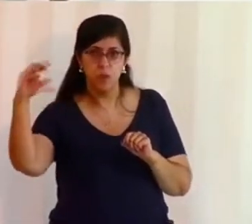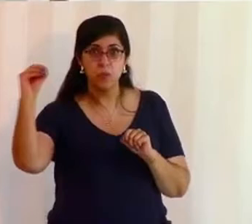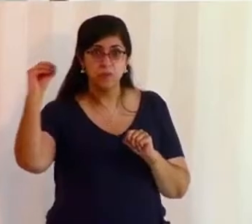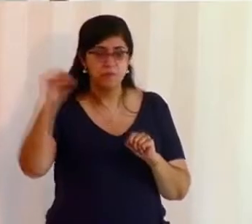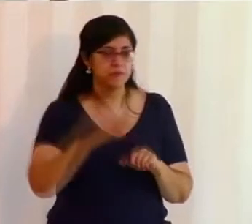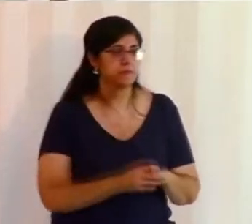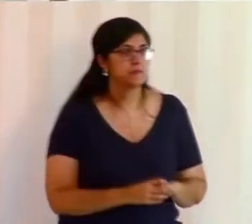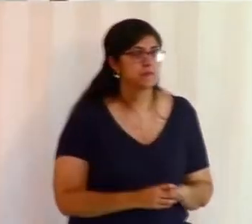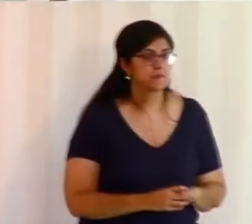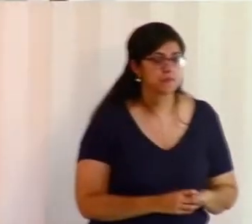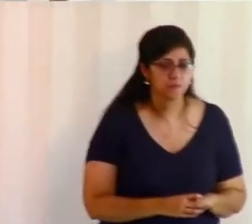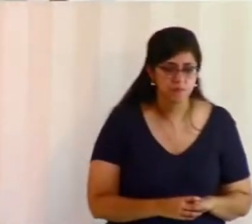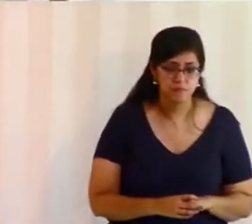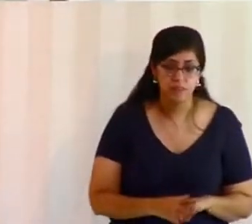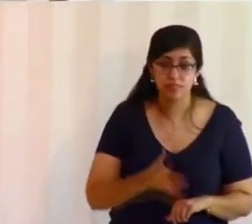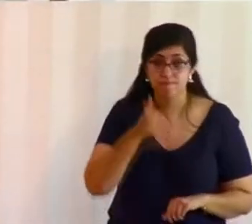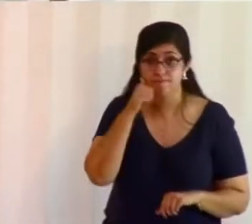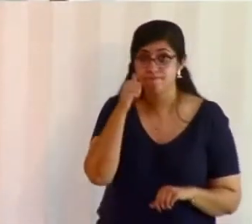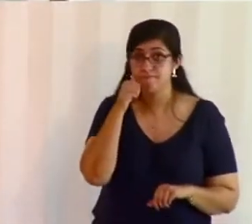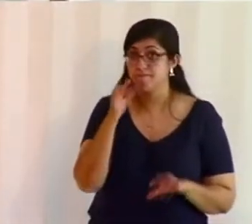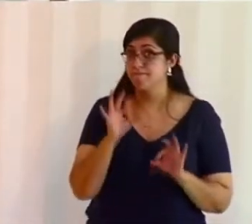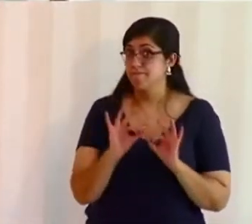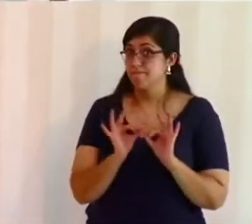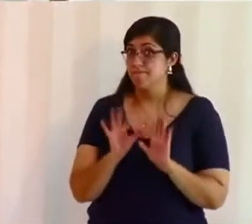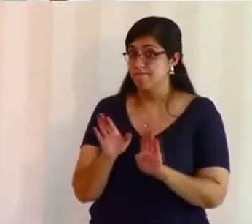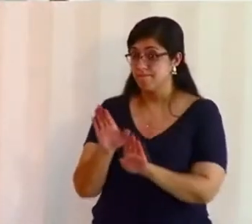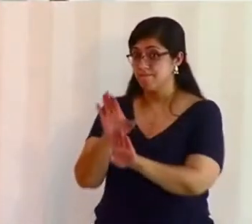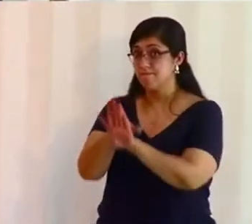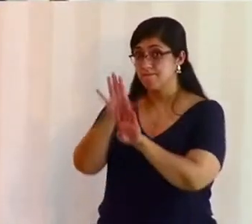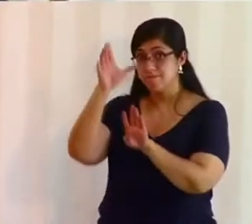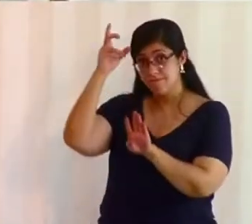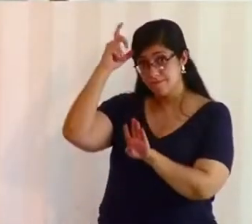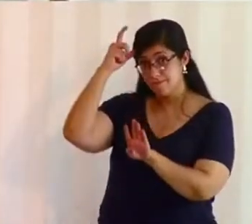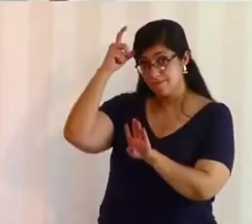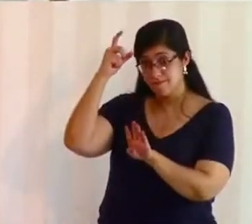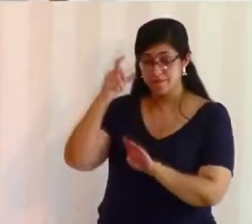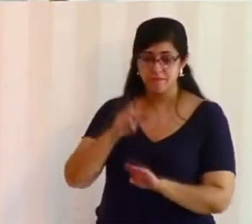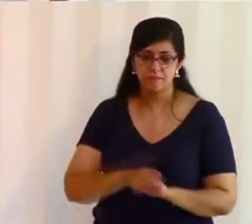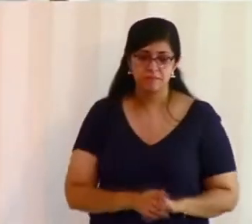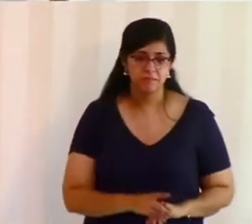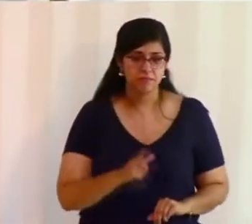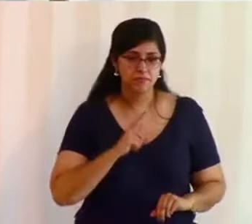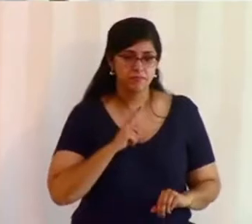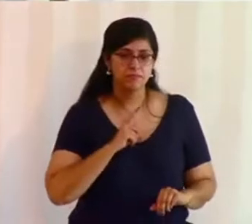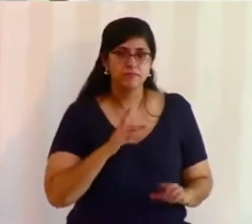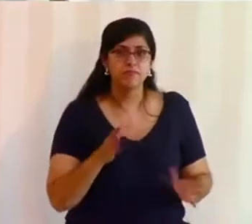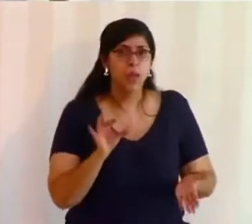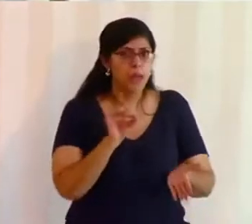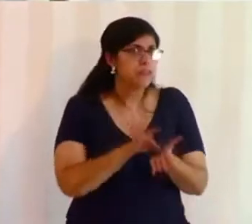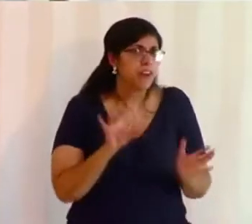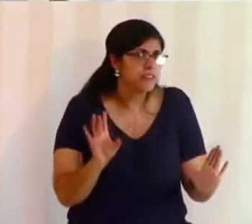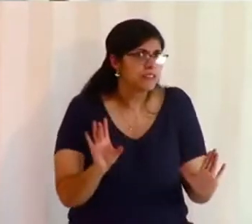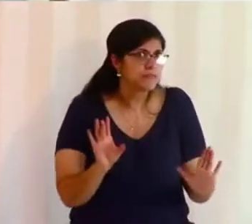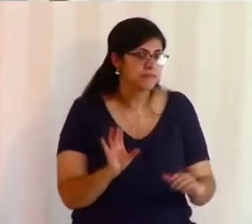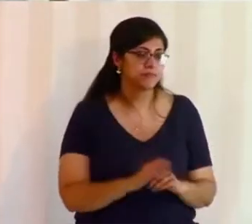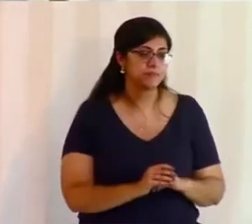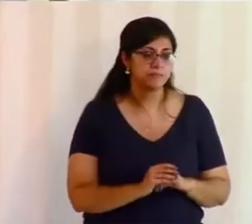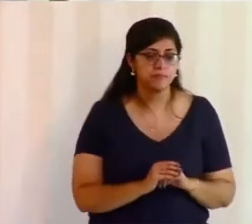o que ela declara, ou na verdade não ela, mas o espírito maligno que atuava nela, é uma verdade. Olha o que o texto